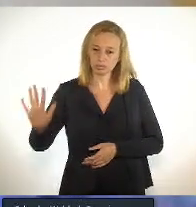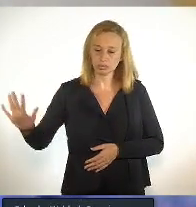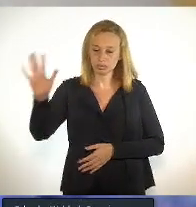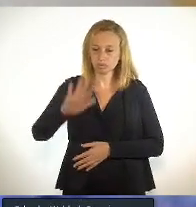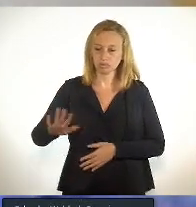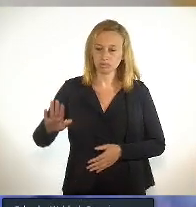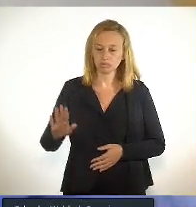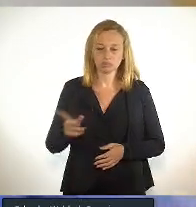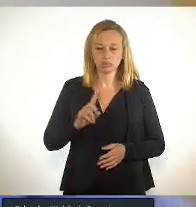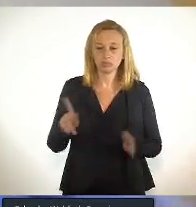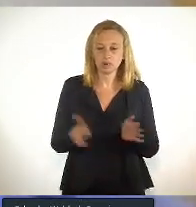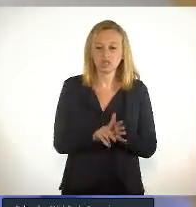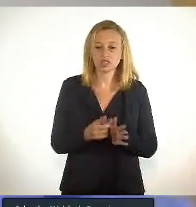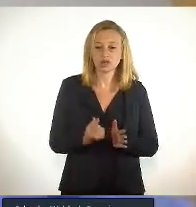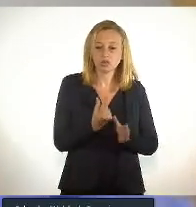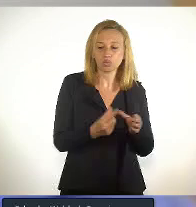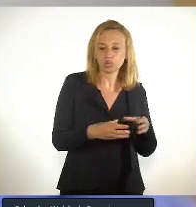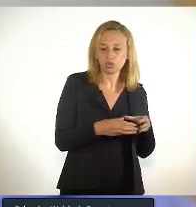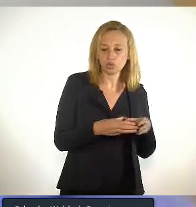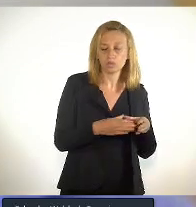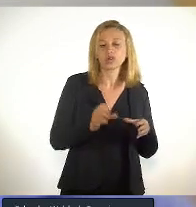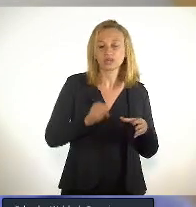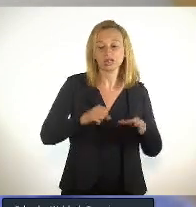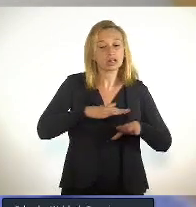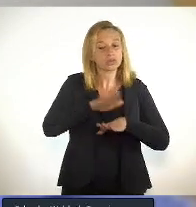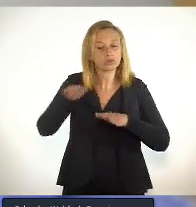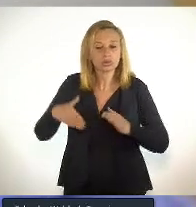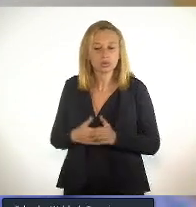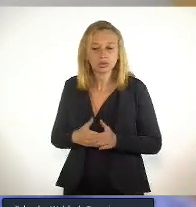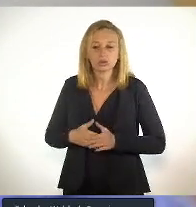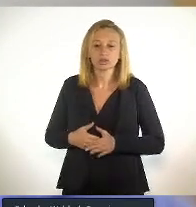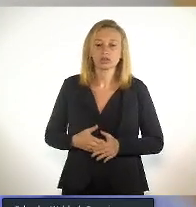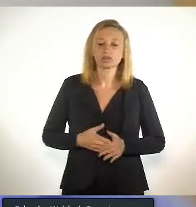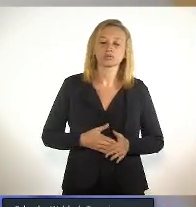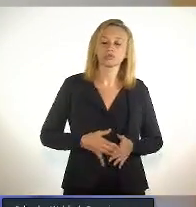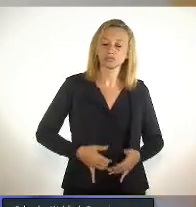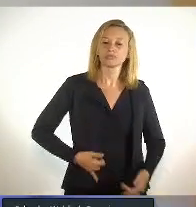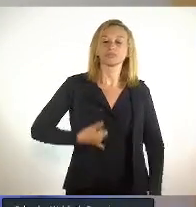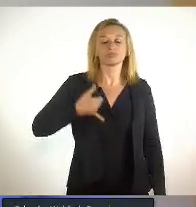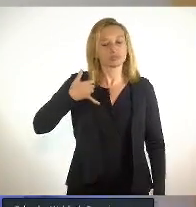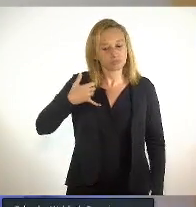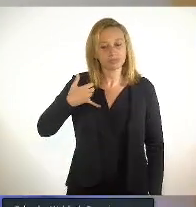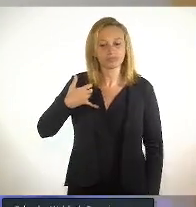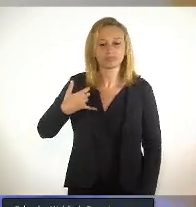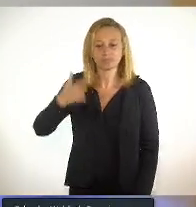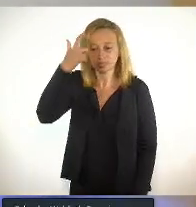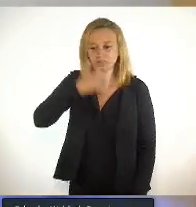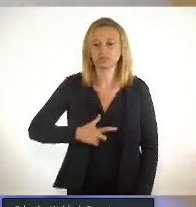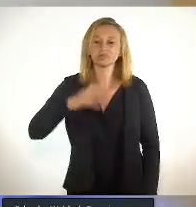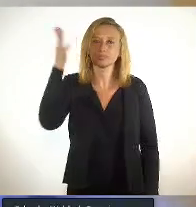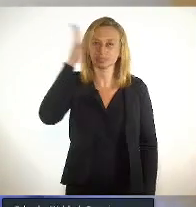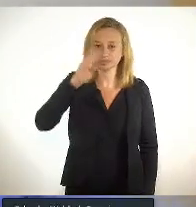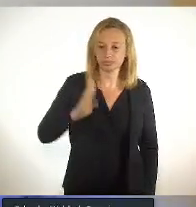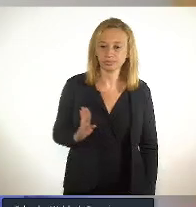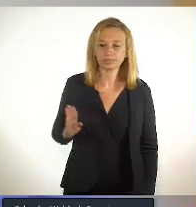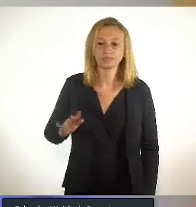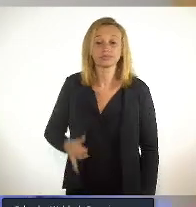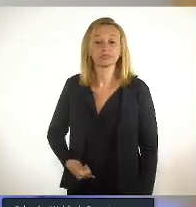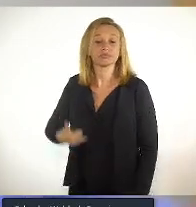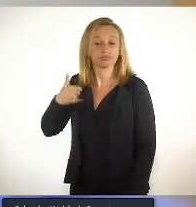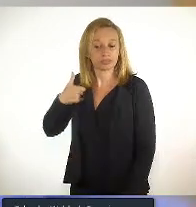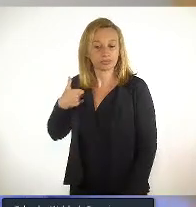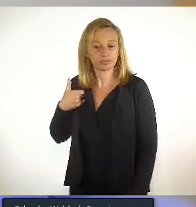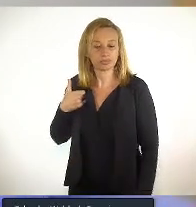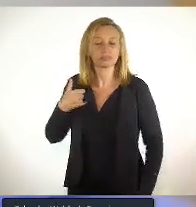sociedade brasileira, né? Eu tenho muito orgulho da minha brasilidade, tenho muito orgulho de ser brasileiro, muito orgulho da